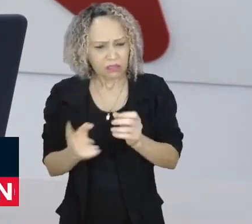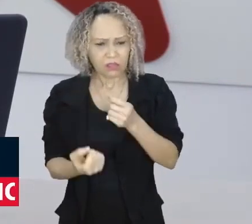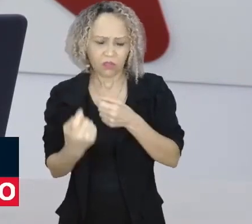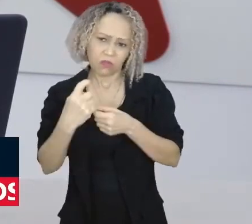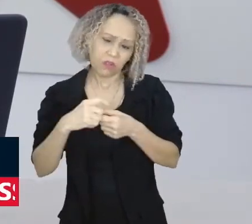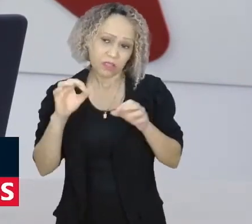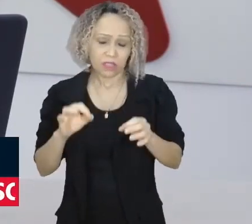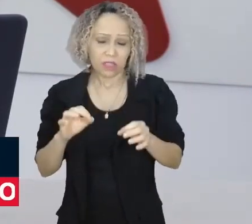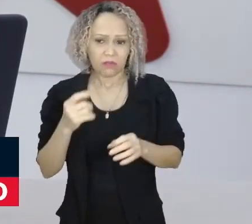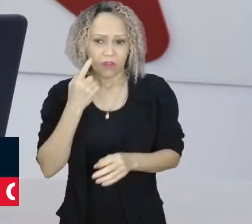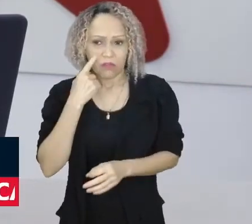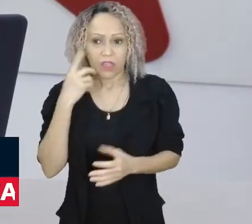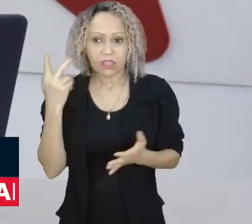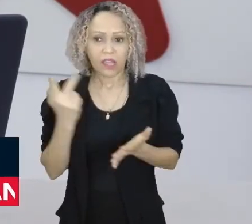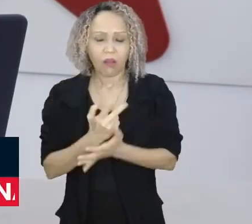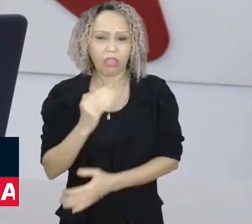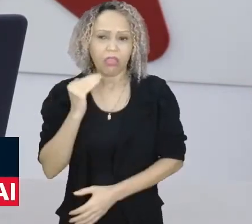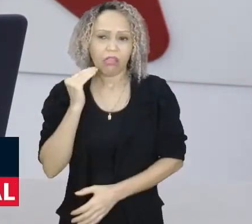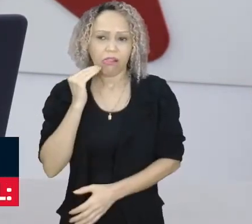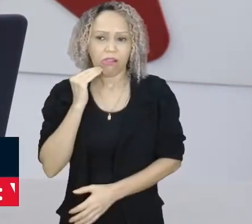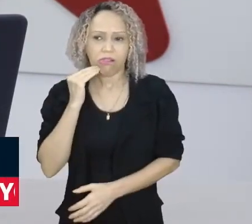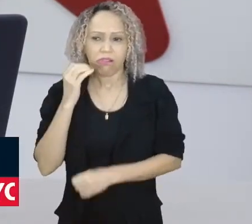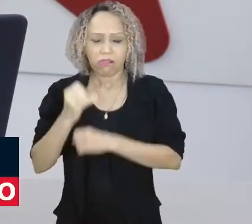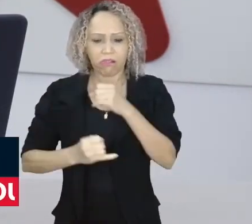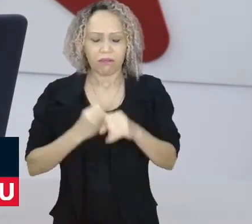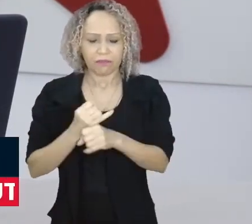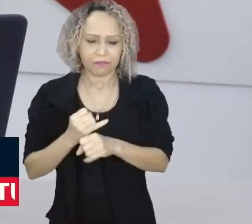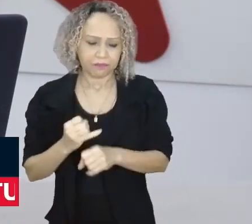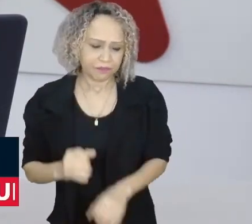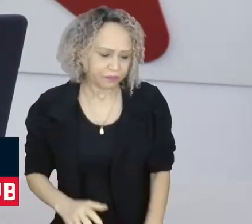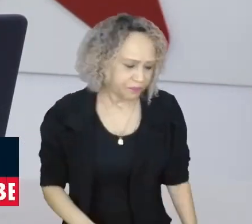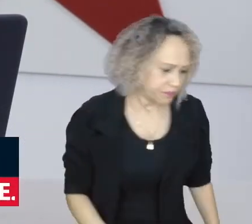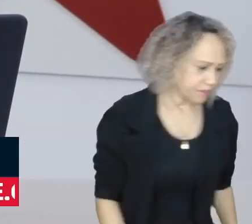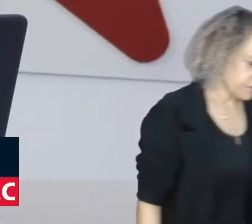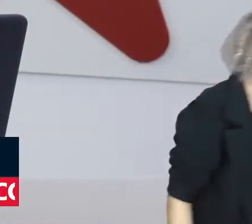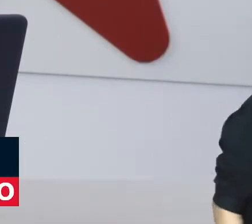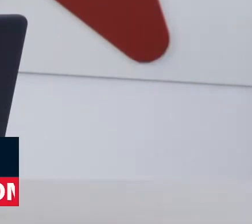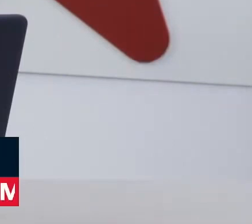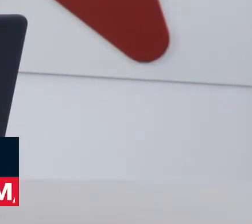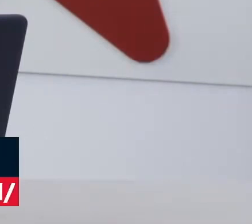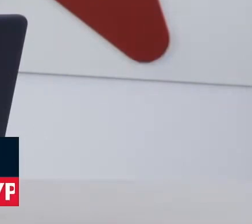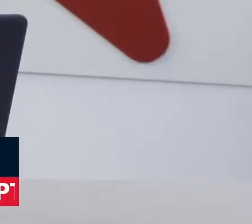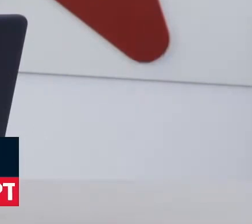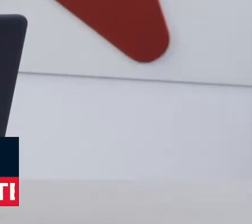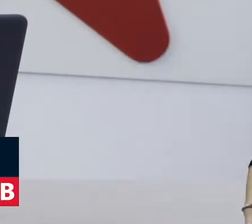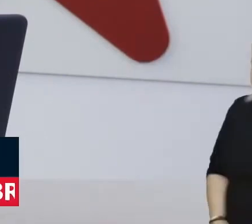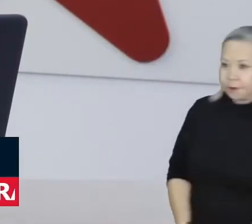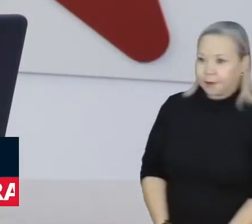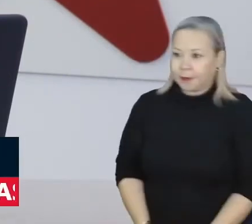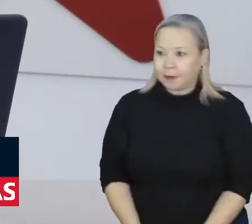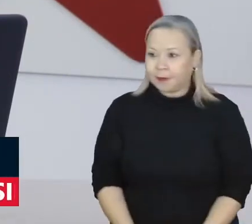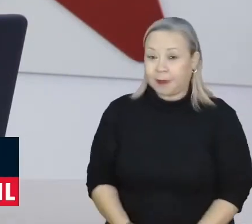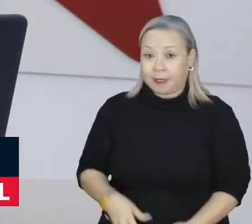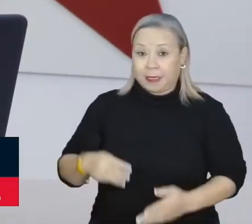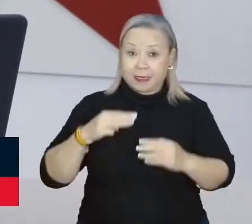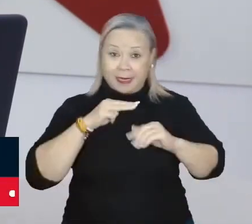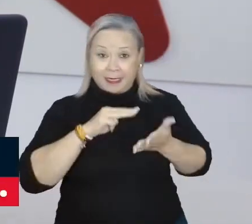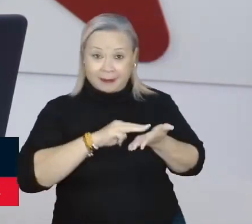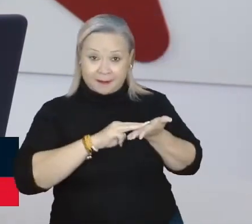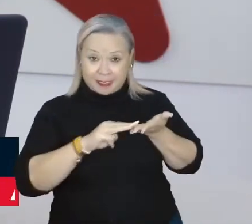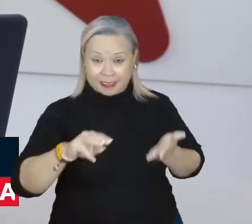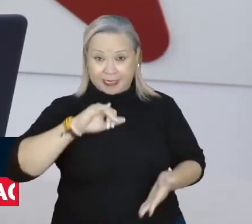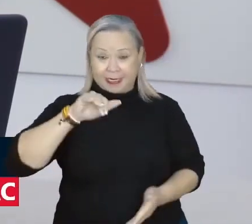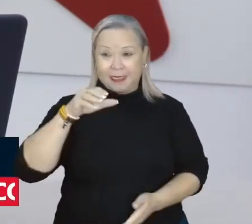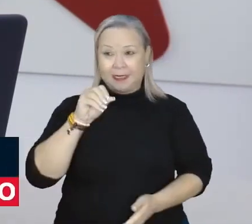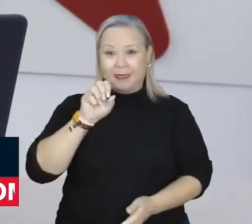Vamos ver o que está acontecendo aqui. Tem muita mensagem aqui. E a Josi Negreiros, que adora uma brincadeira, falou assim: Amanda, peça um